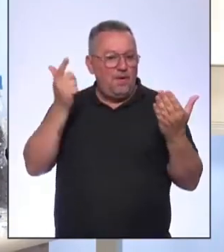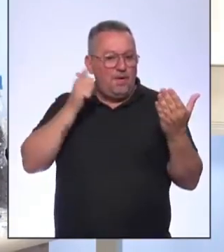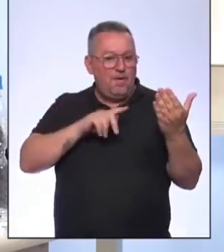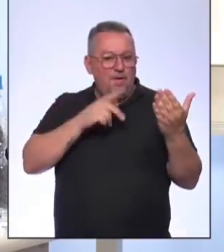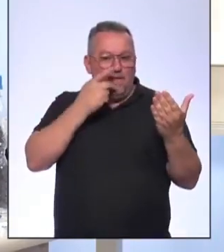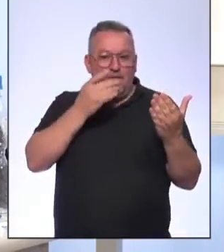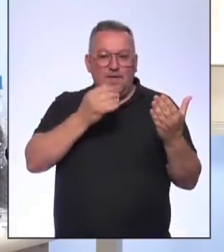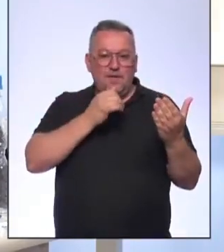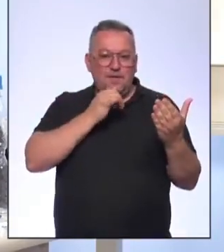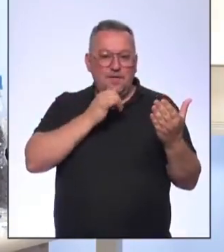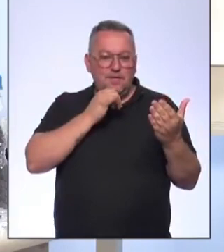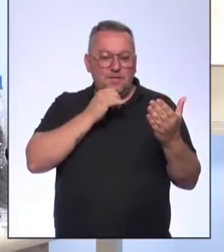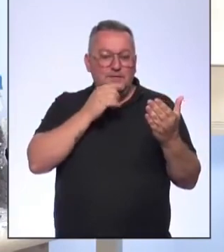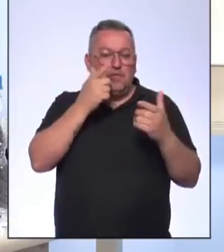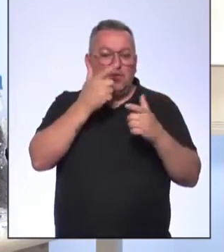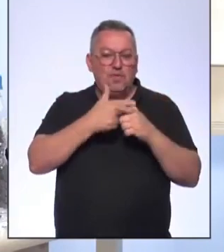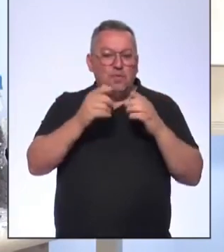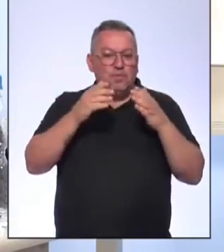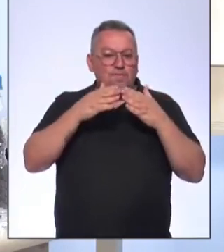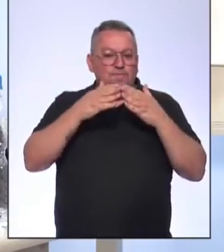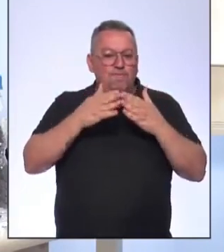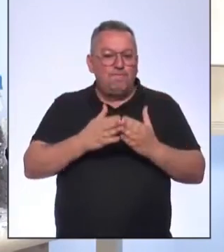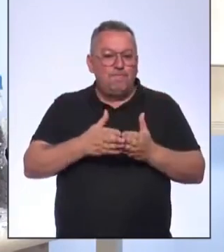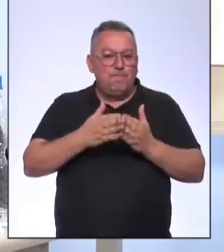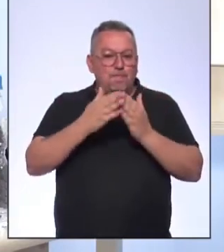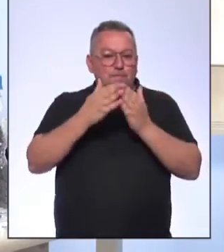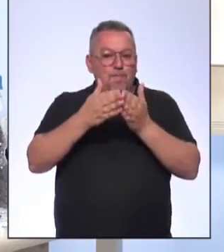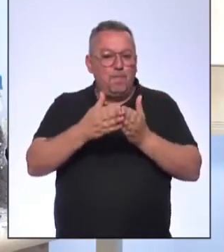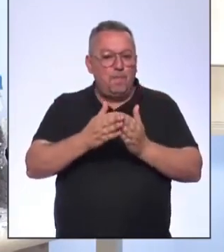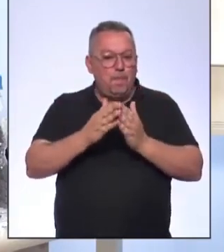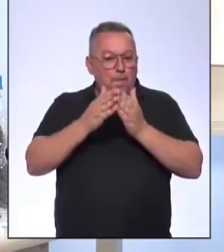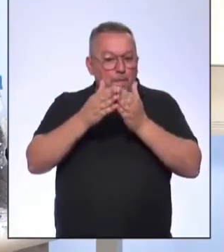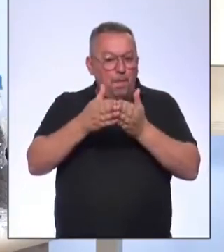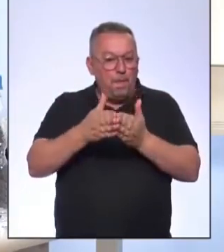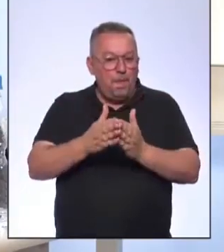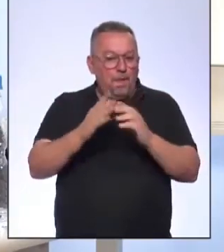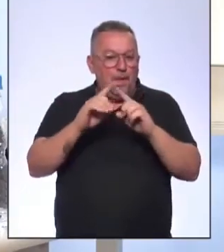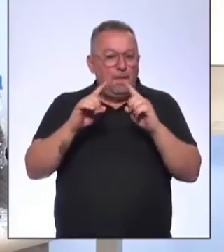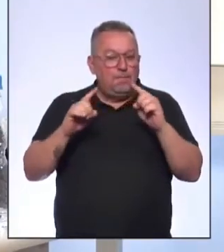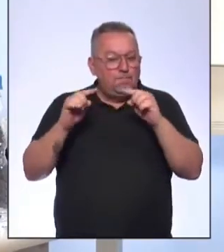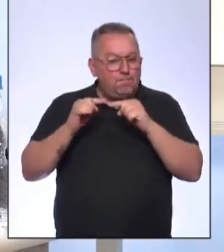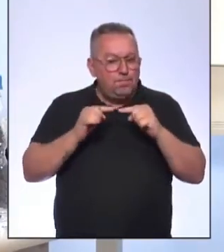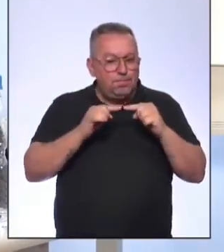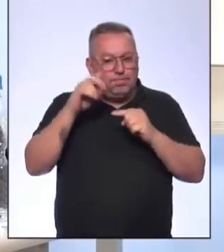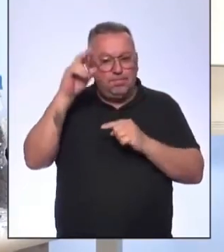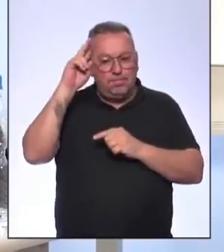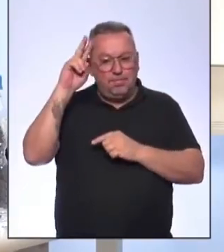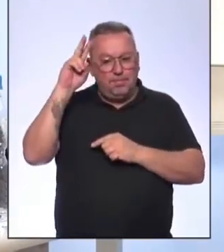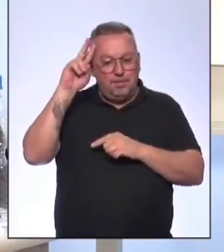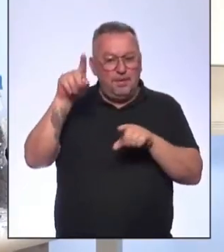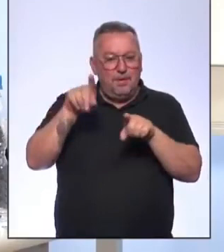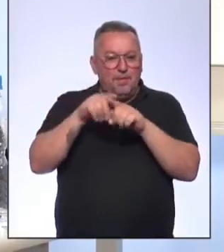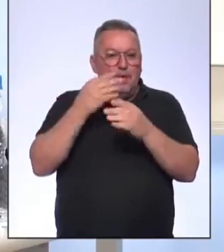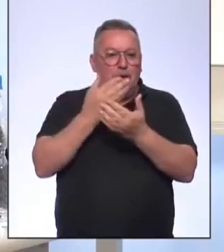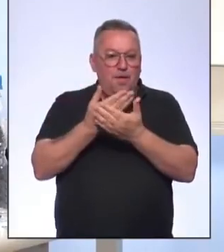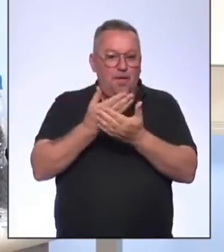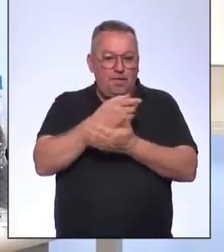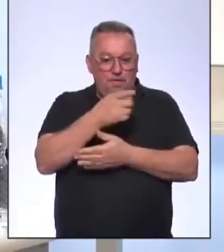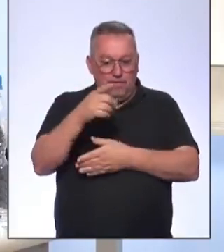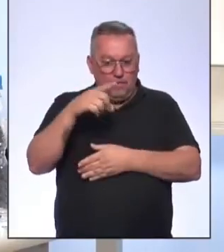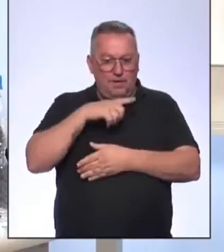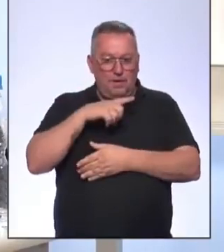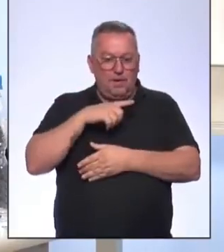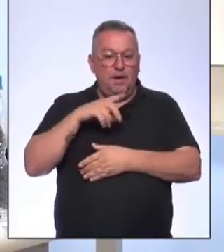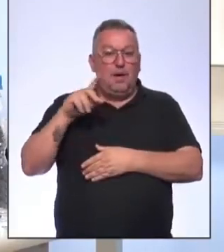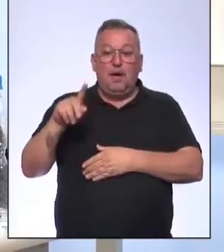por exemplo, sobre navegações. A gente sempre usa algum tema relacionado com histórias, e uns temas relacionados com as aulas que vocês têm.